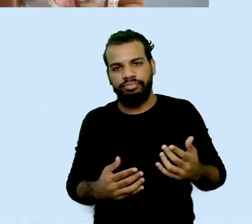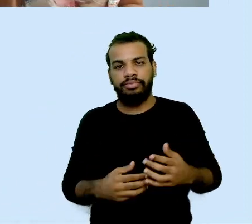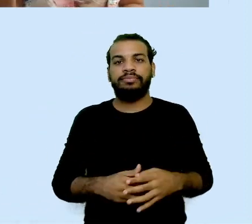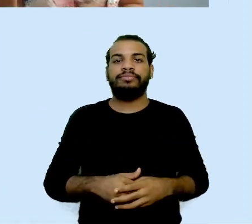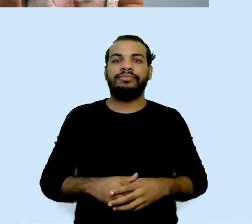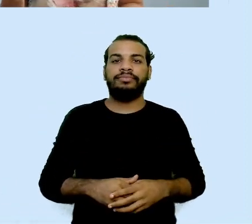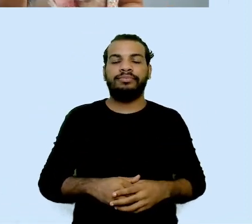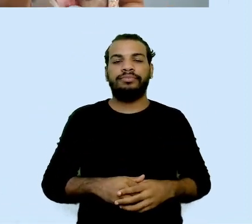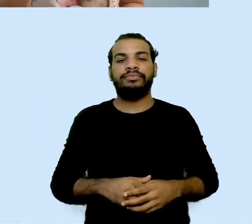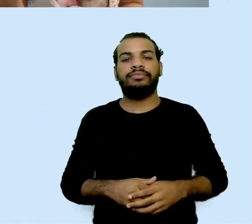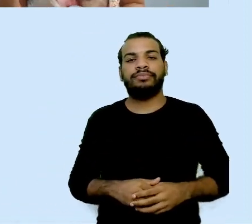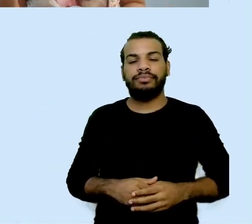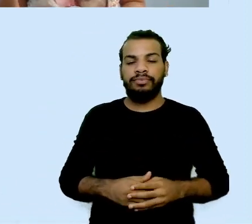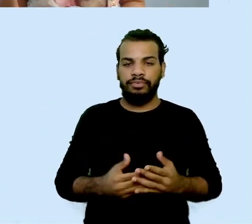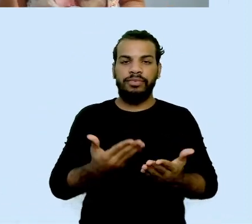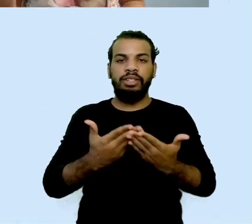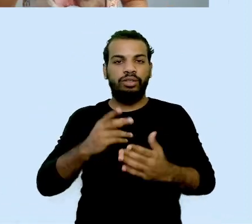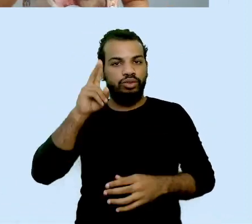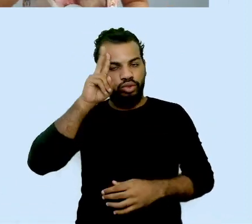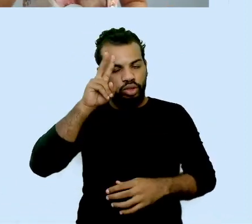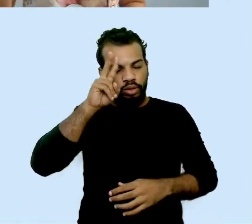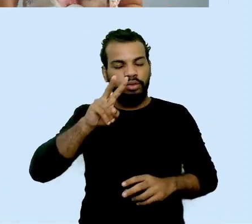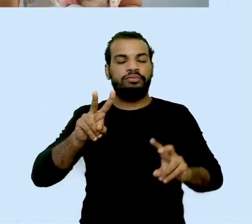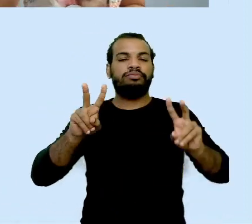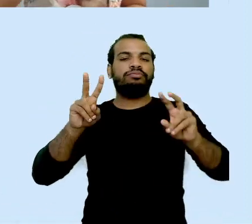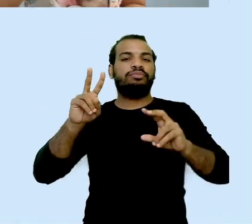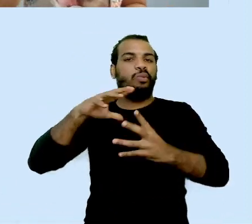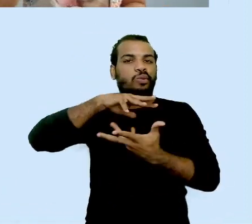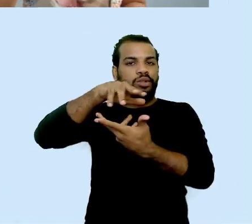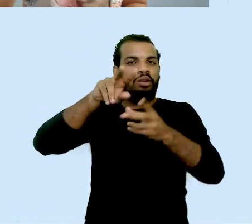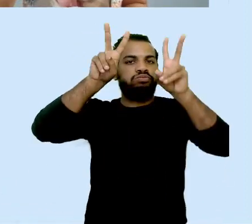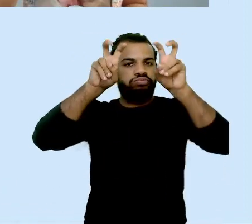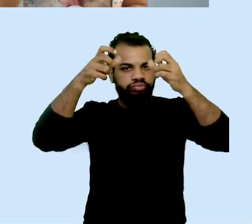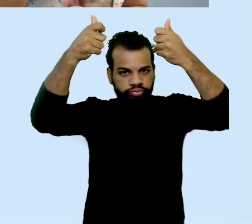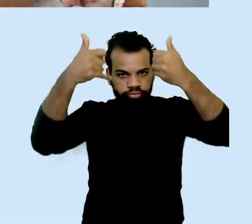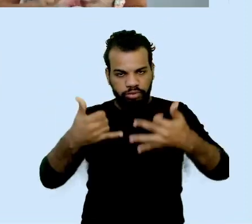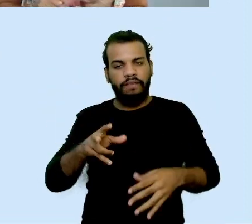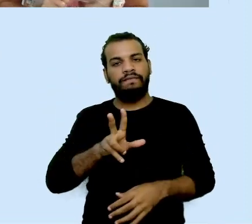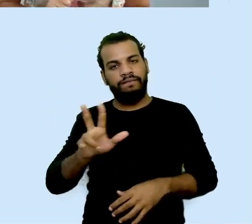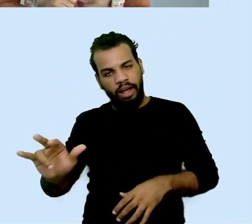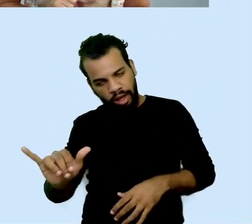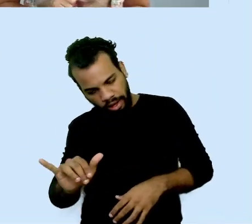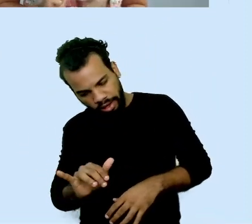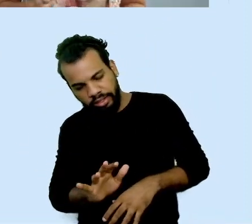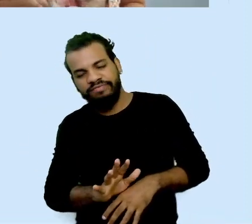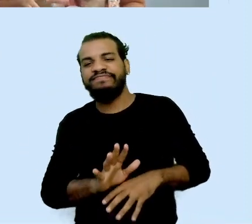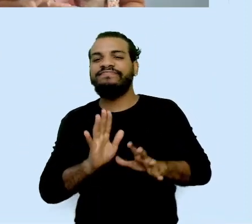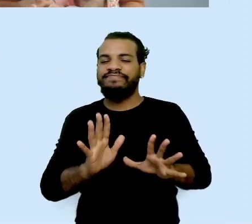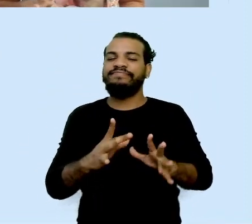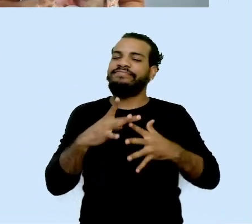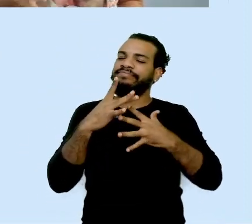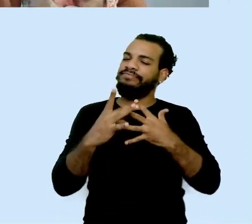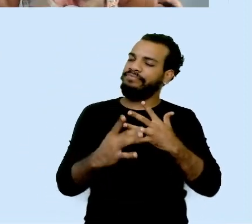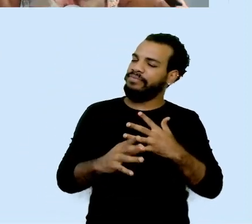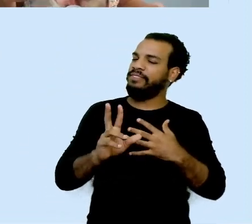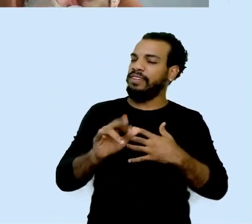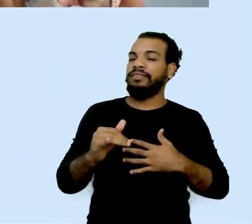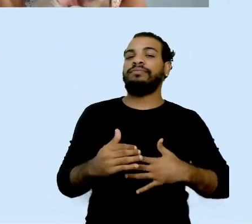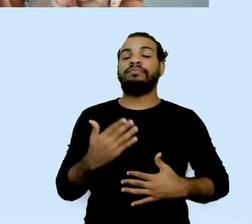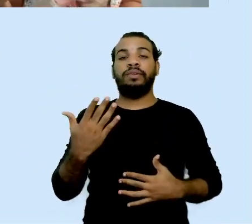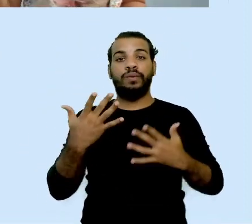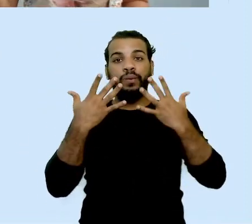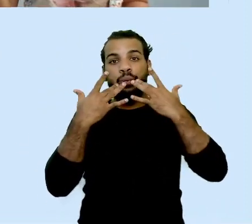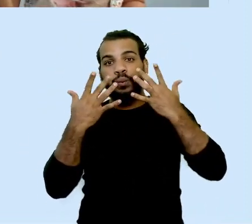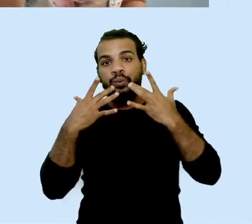vai ter uma aula falando sobre a história do teatro mundial, e aí a gente vai ver um pouquinho esse detalhe de como surgiu o teatro. Mas